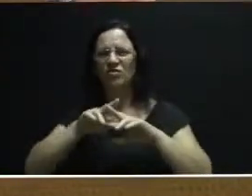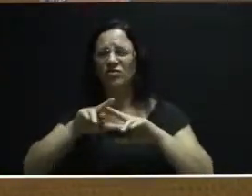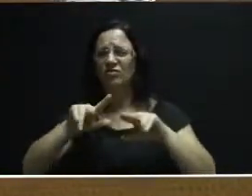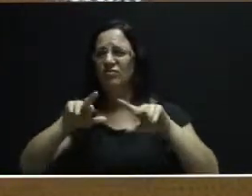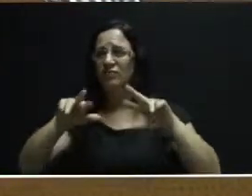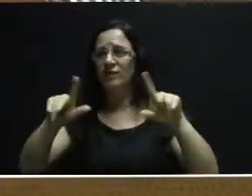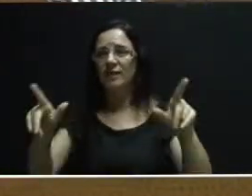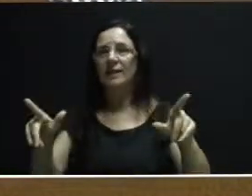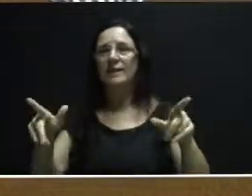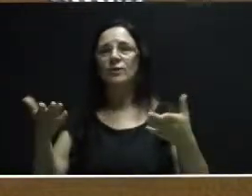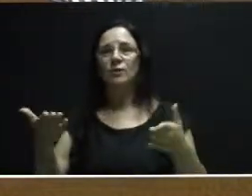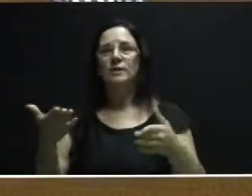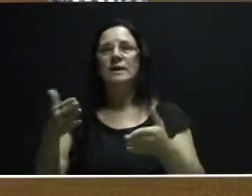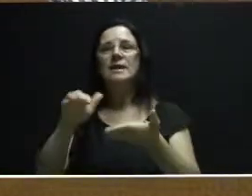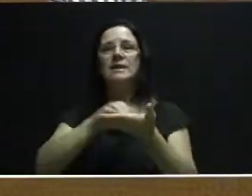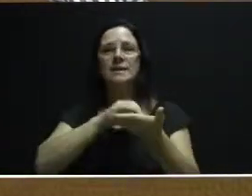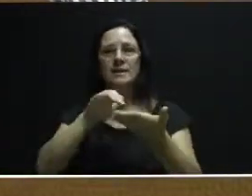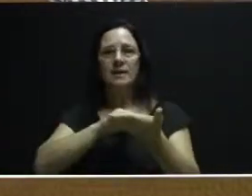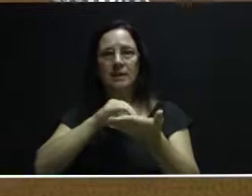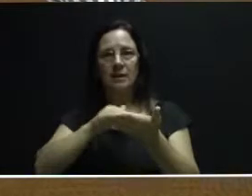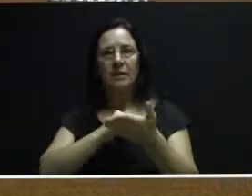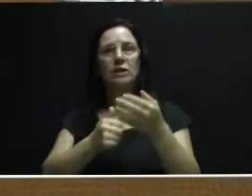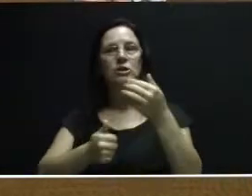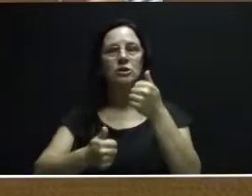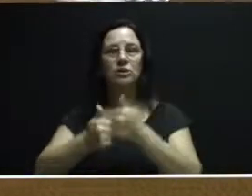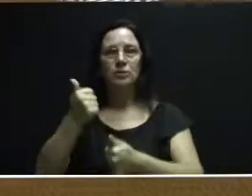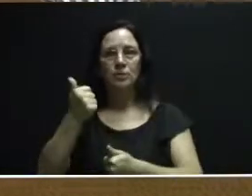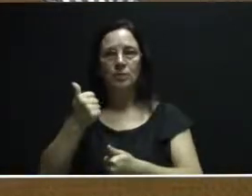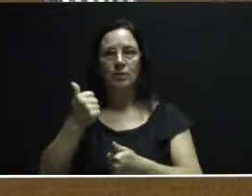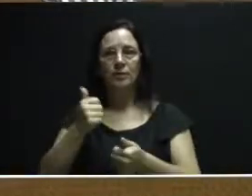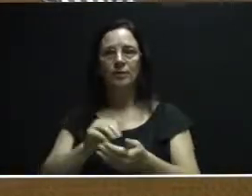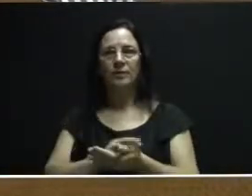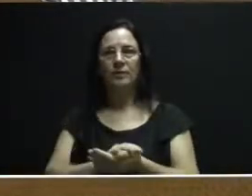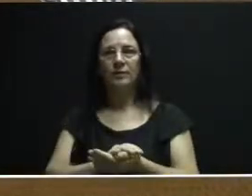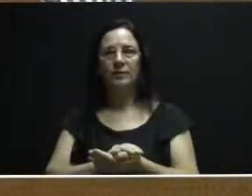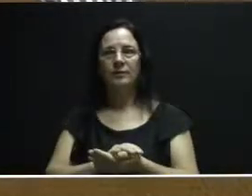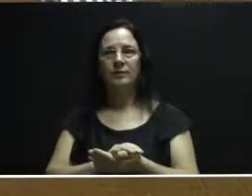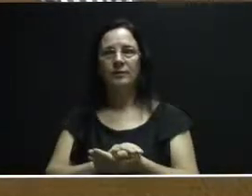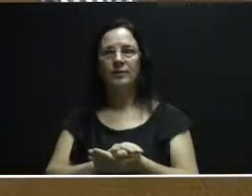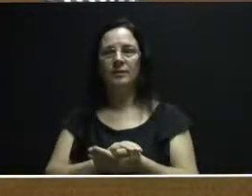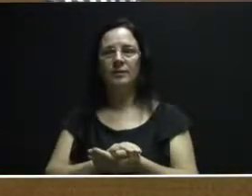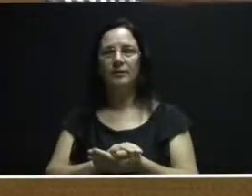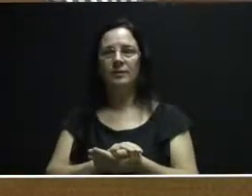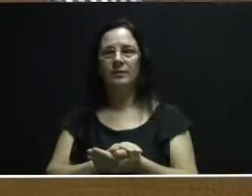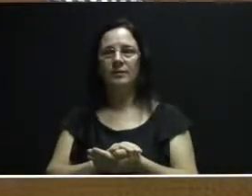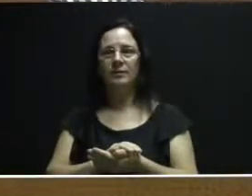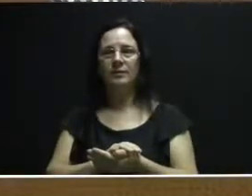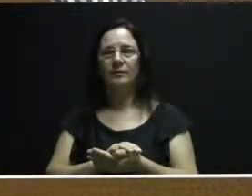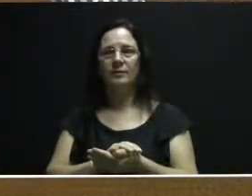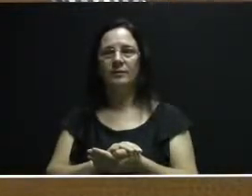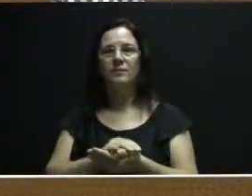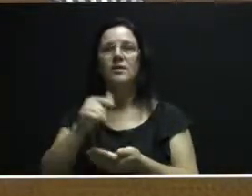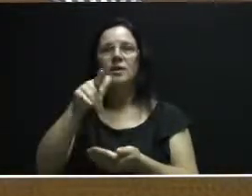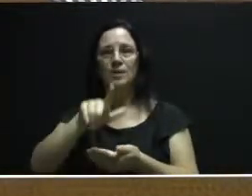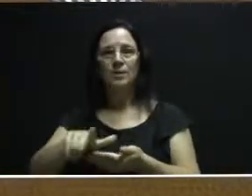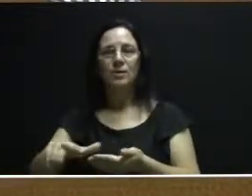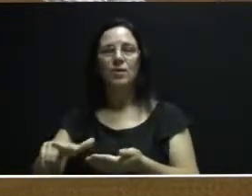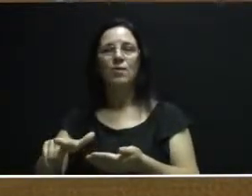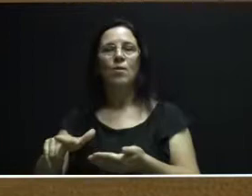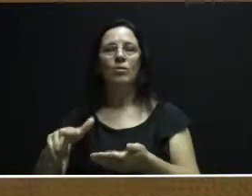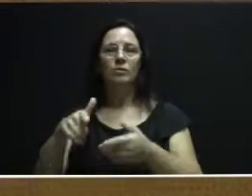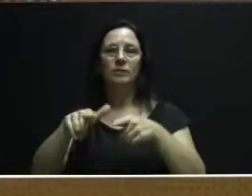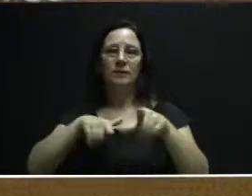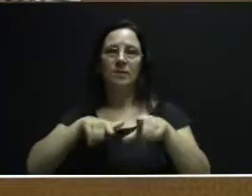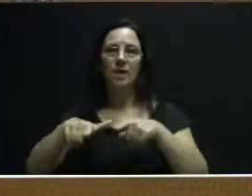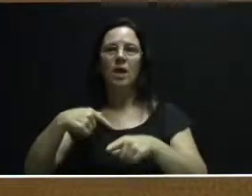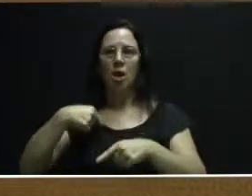é Secretaria de Esporte. Tem muito mais condição de fazer outros trabalhos. Eu